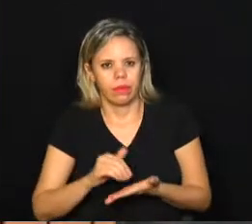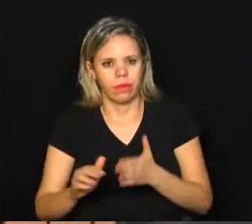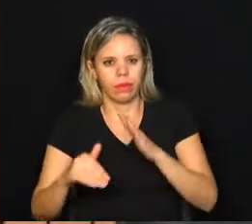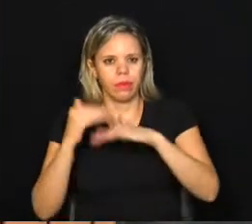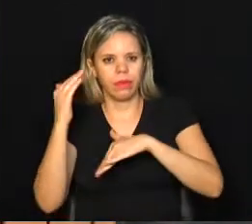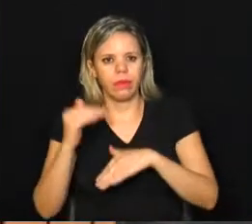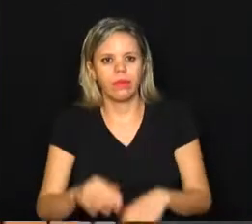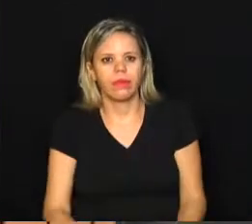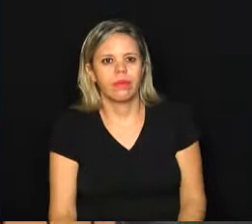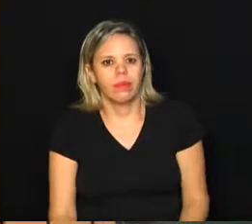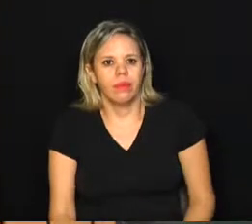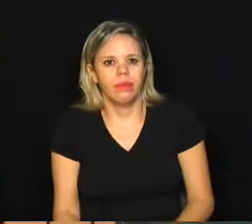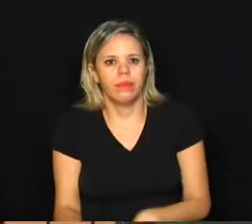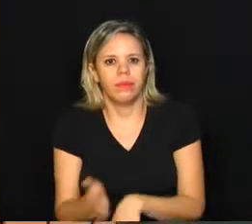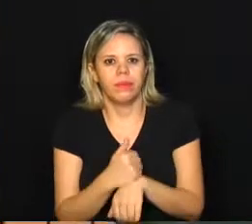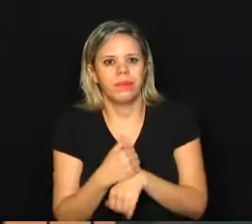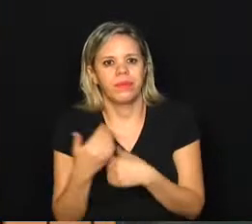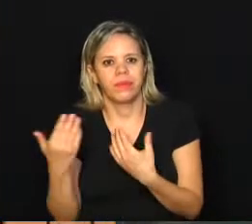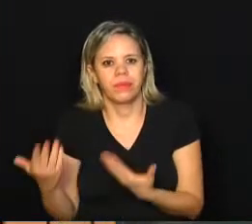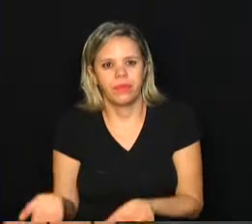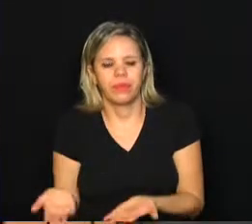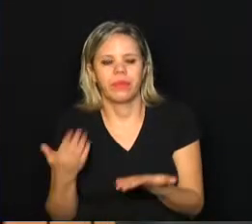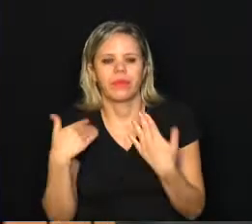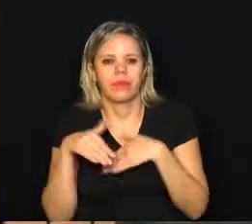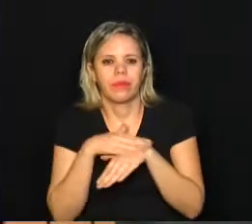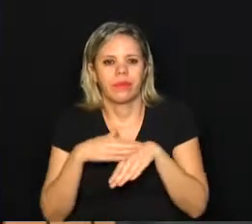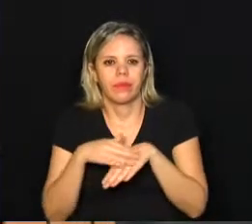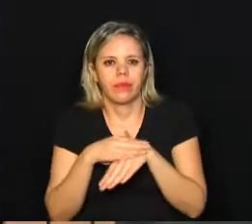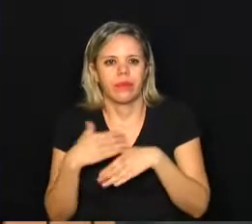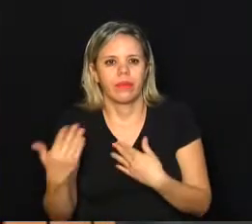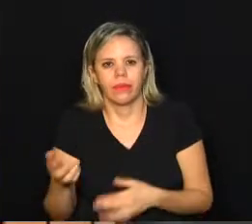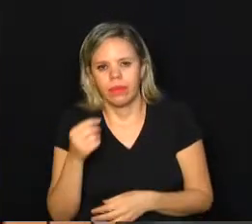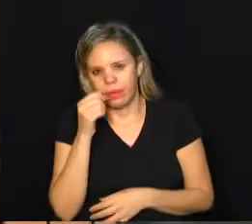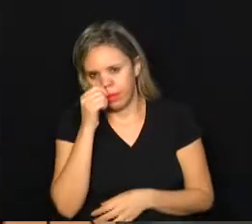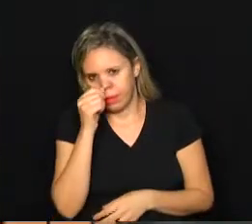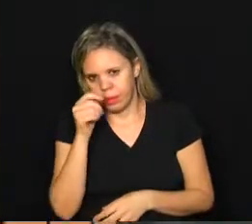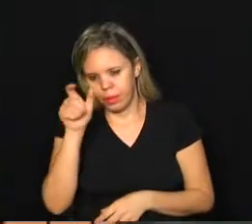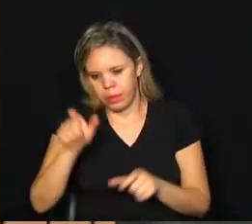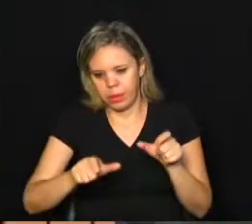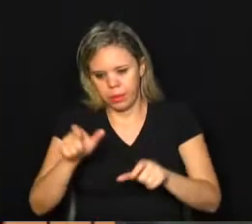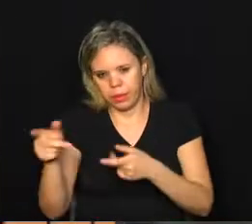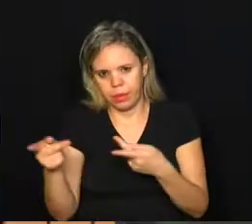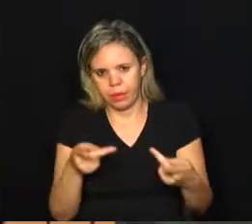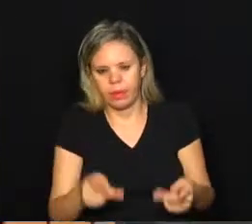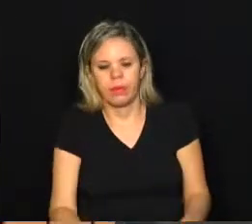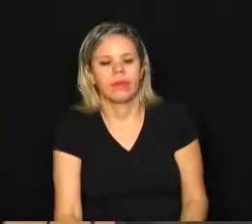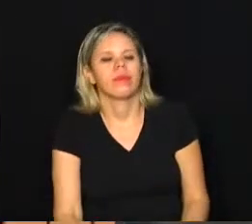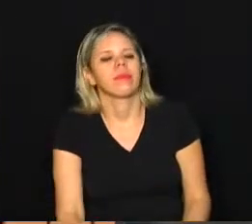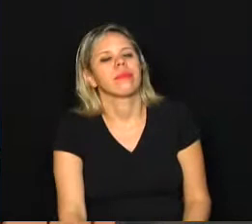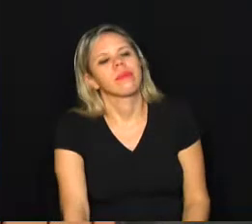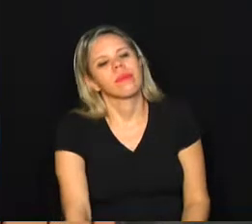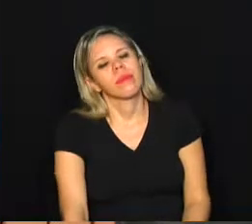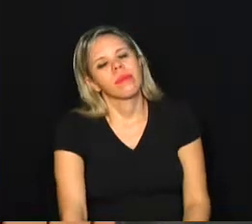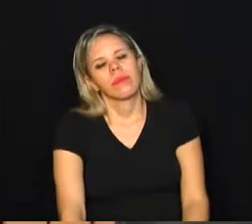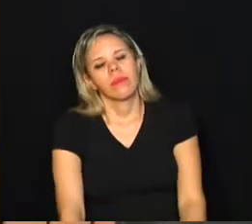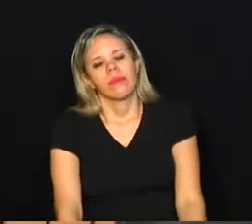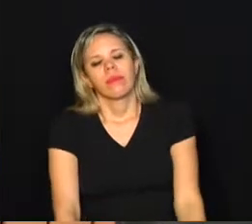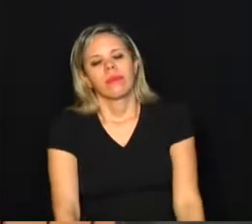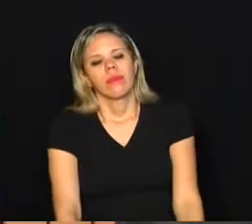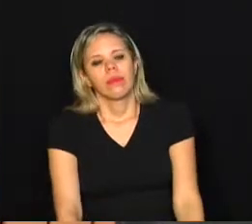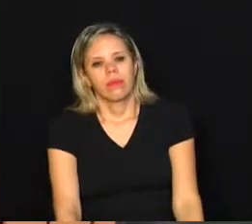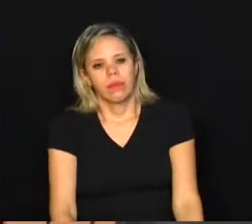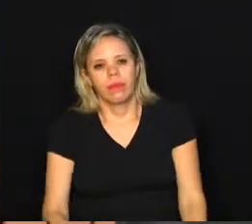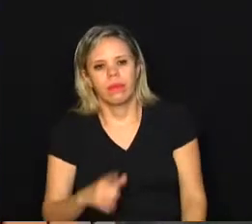Desenvolvimento. Antes de conversarmos com nossos ilustres convidados, eu tenho aqui ao meu